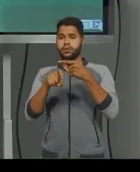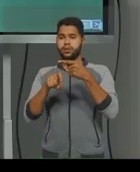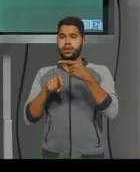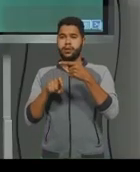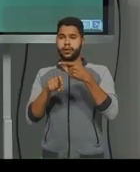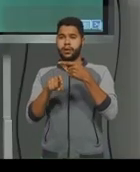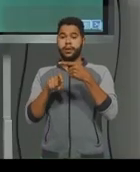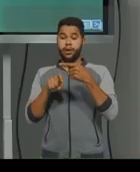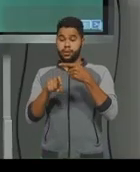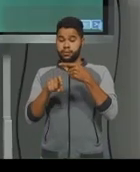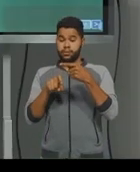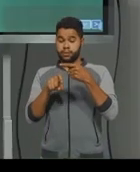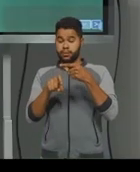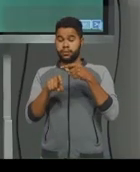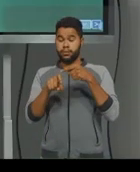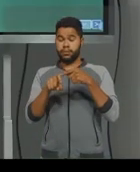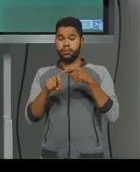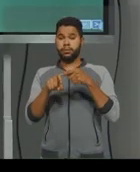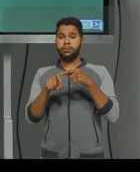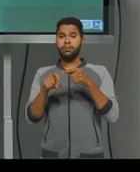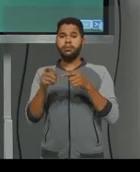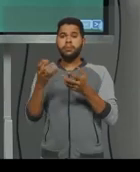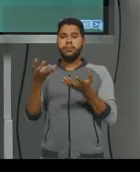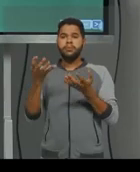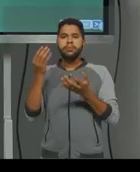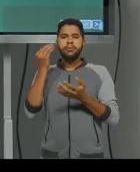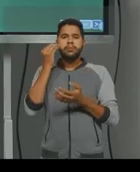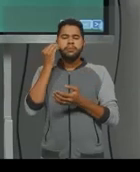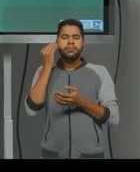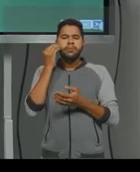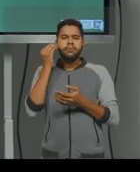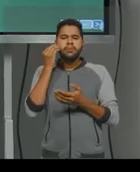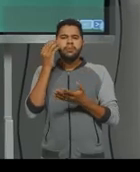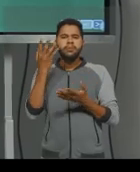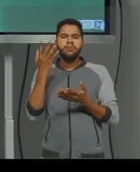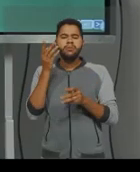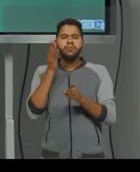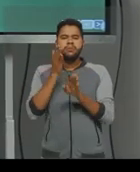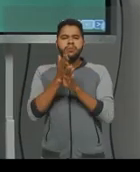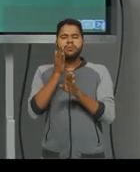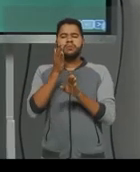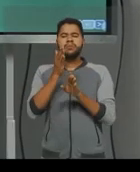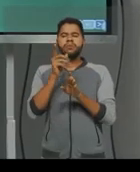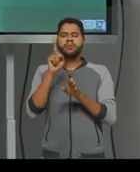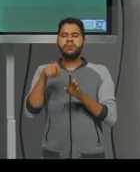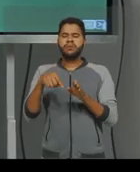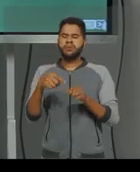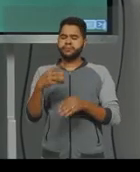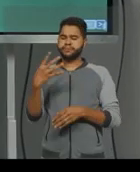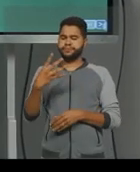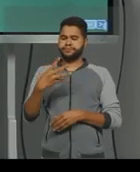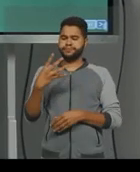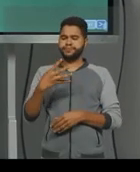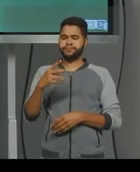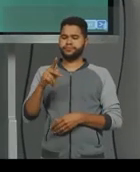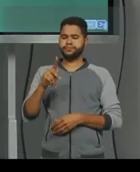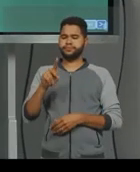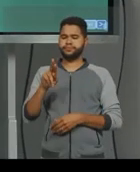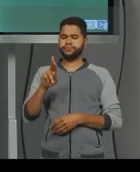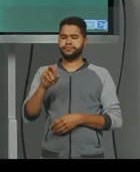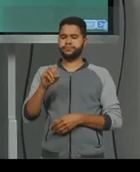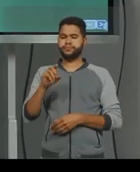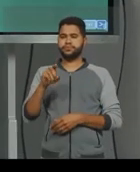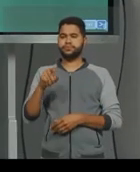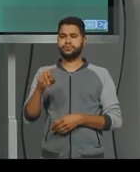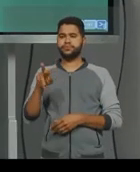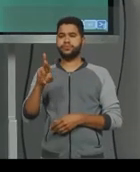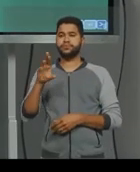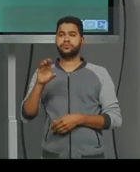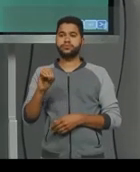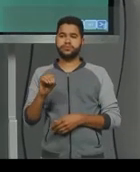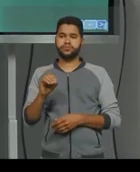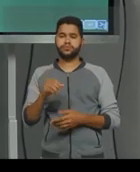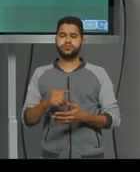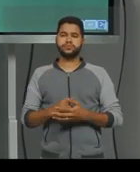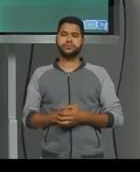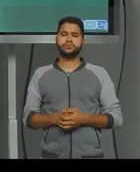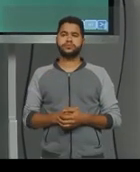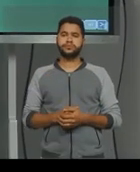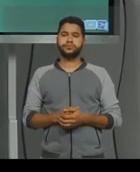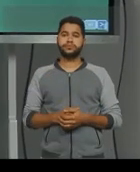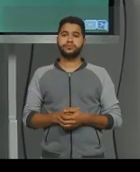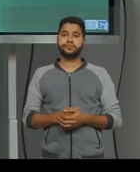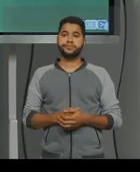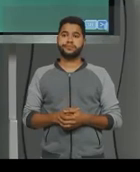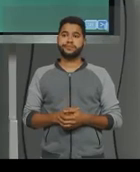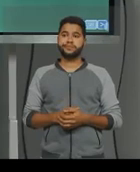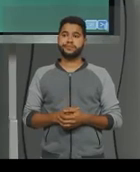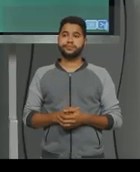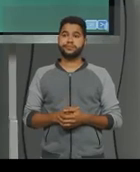Este x que nós estamos procurando é a quarta proporcional. Então, o que é a quarta proporcional? É um número x de tal forma que